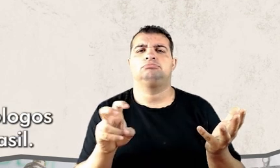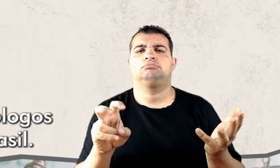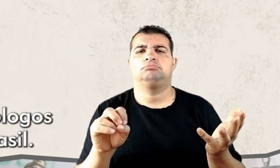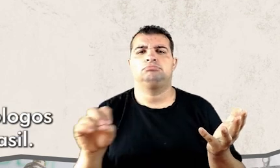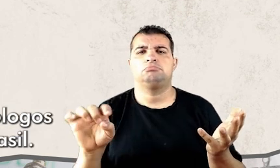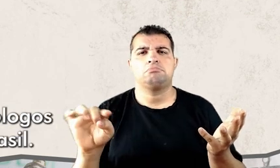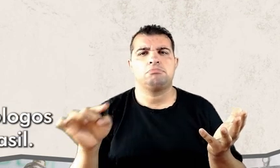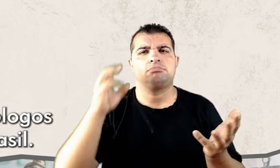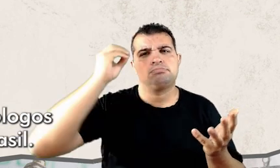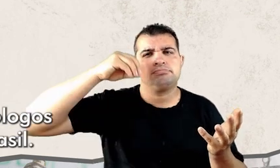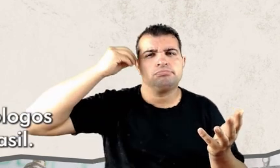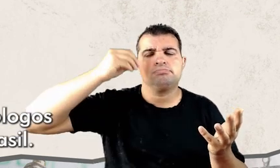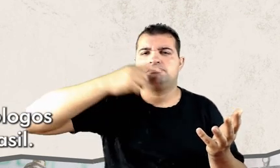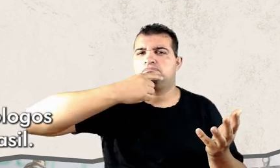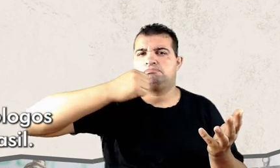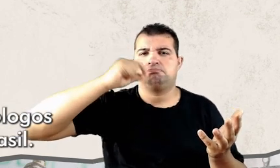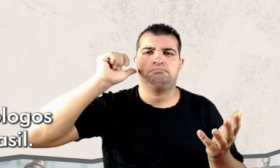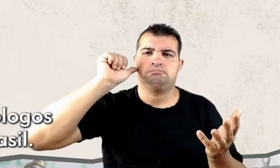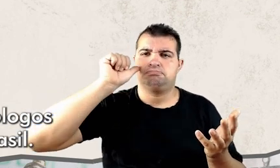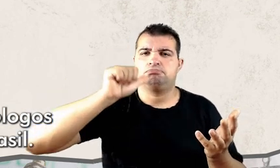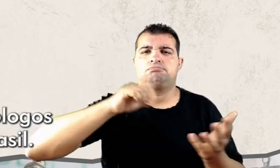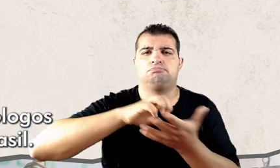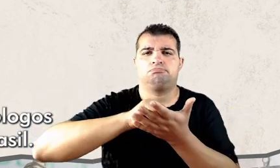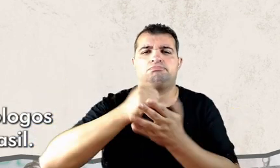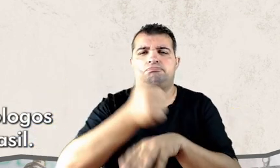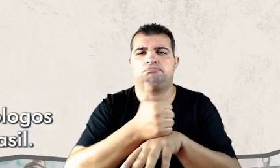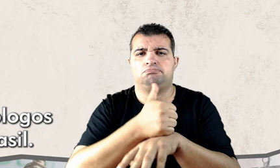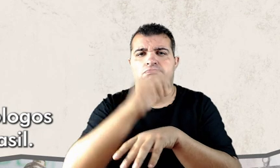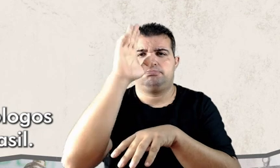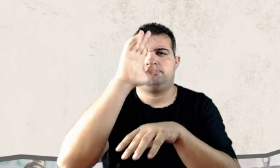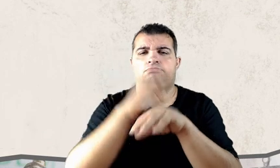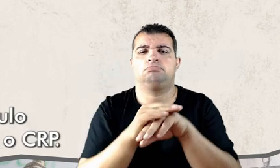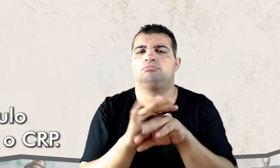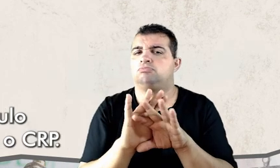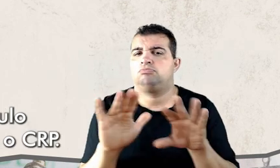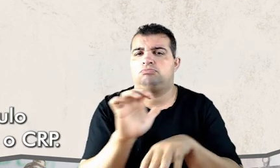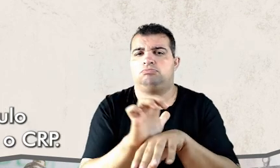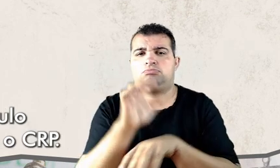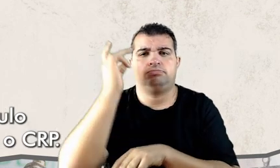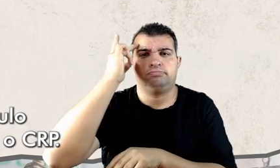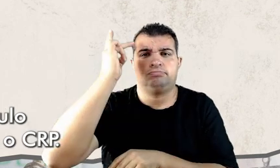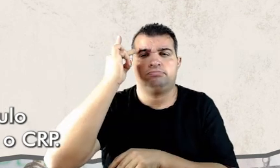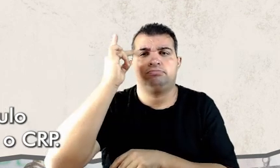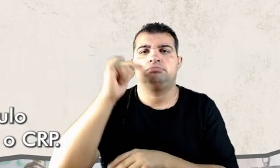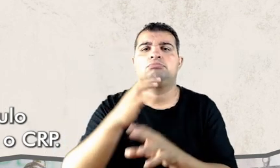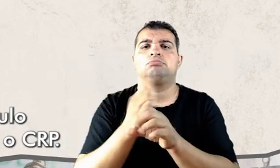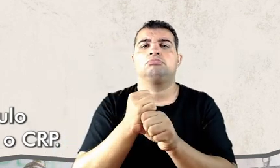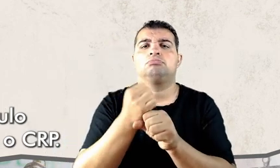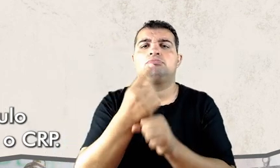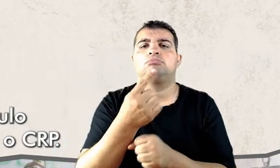quase 500 mil psicólogas e psicólogos com registro profissional no Brasil. Somente no estado de São Paulo